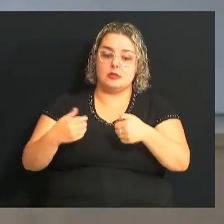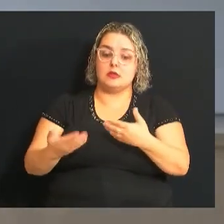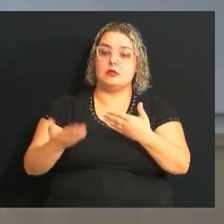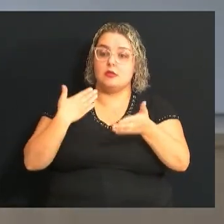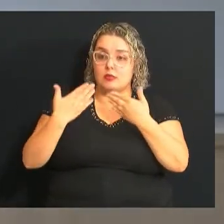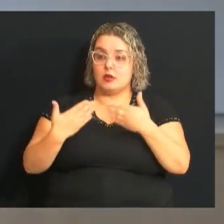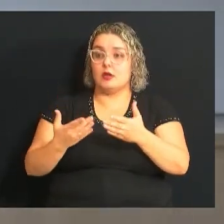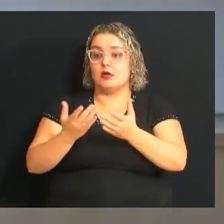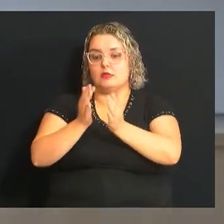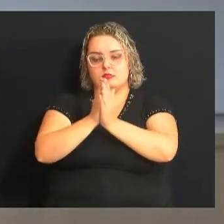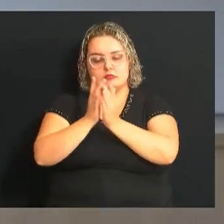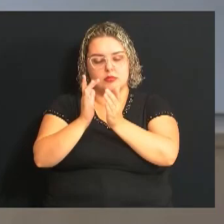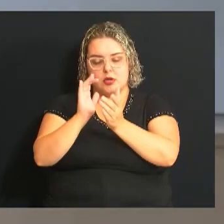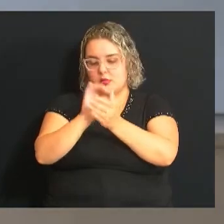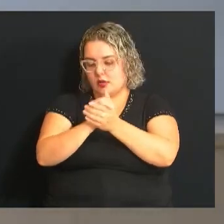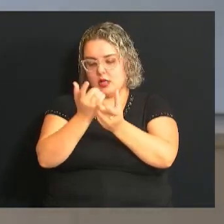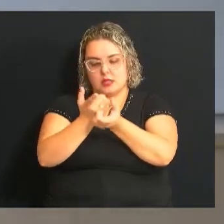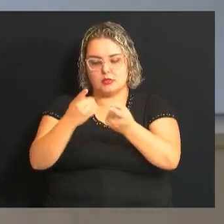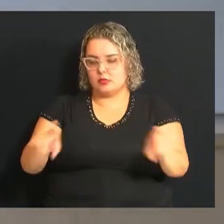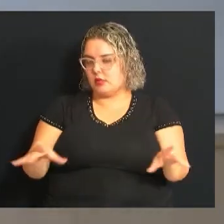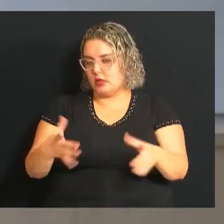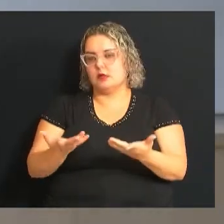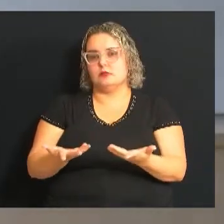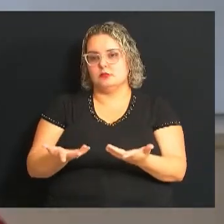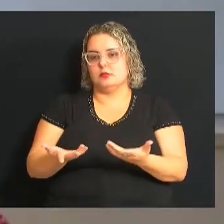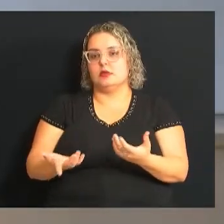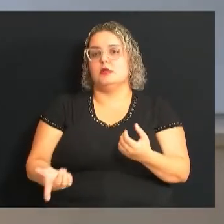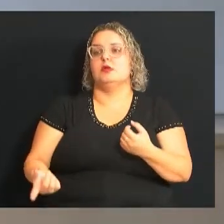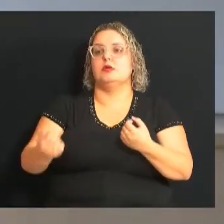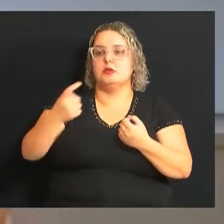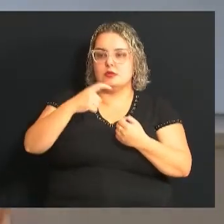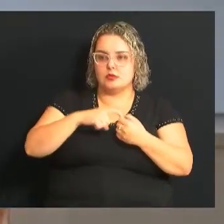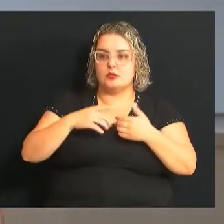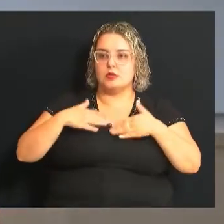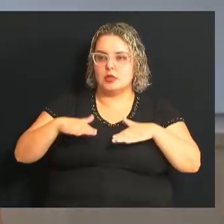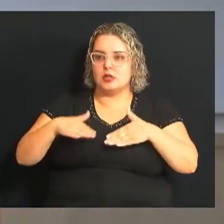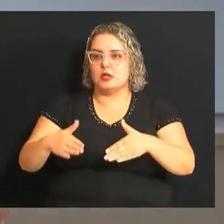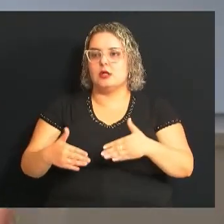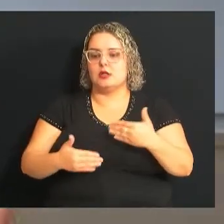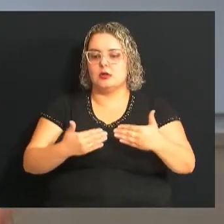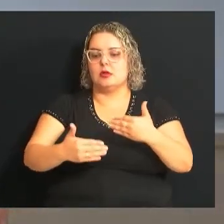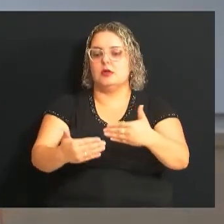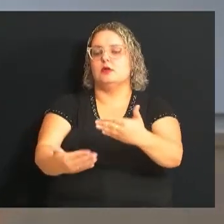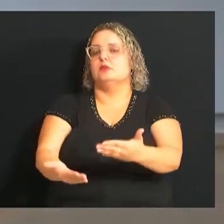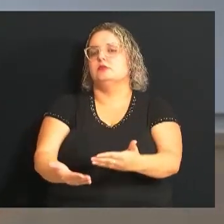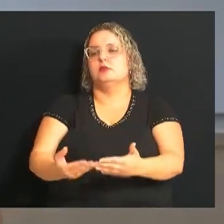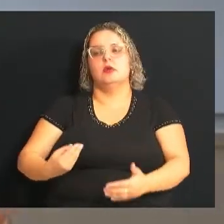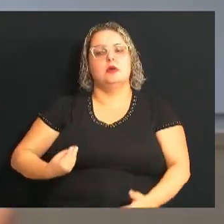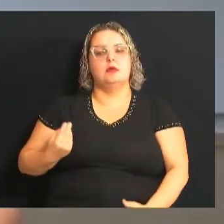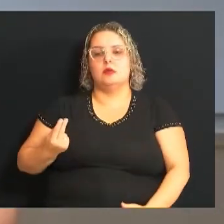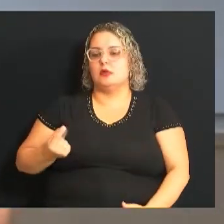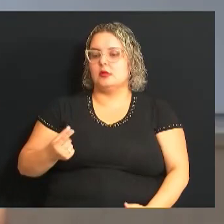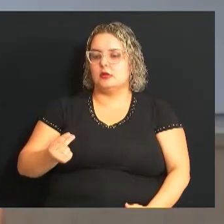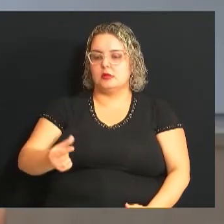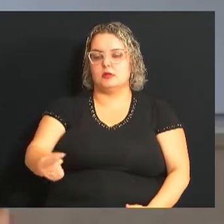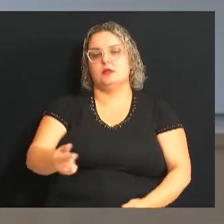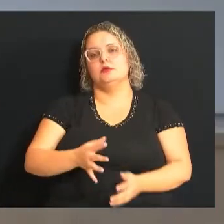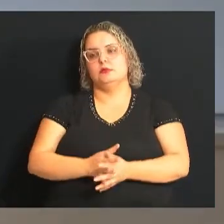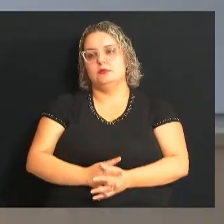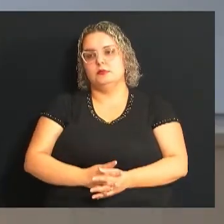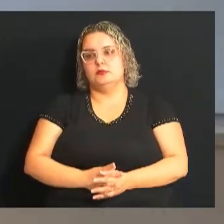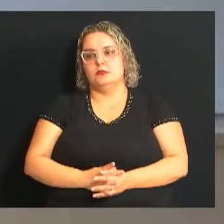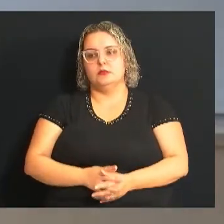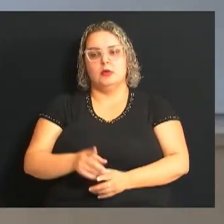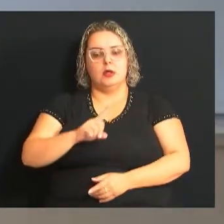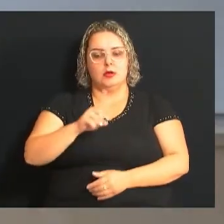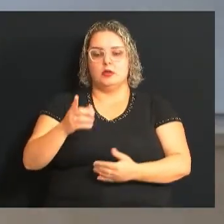se não conversar no final do casamento, isso volta em nada suaves prestações a vida inteira. É aquilo que não foi